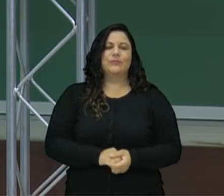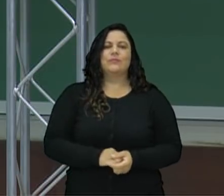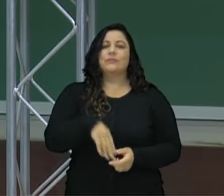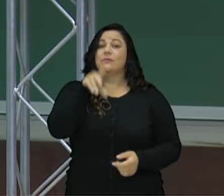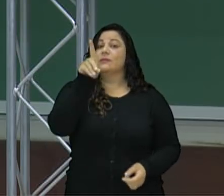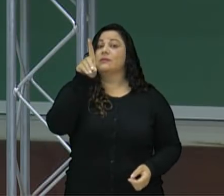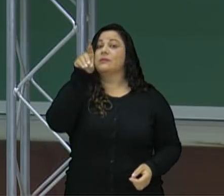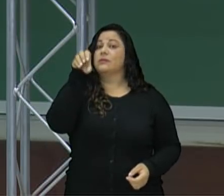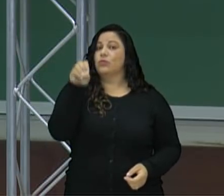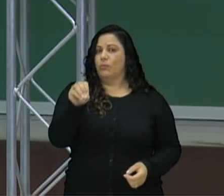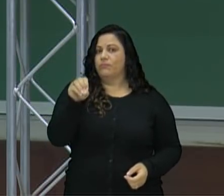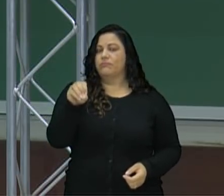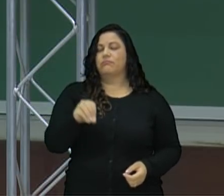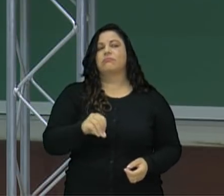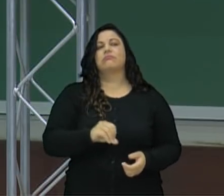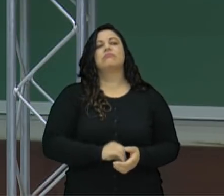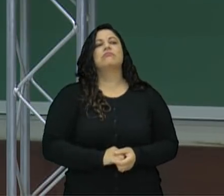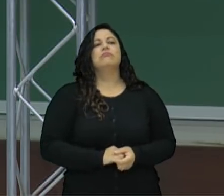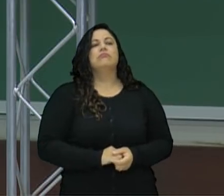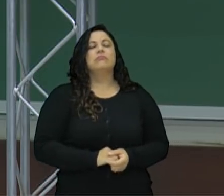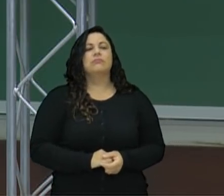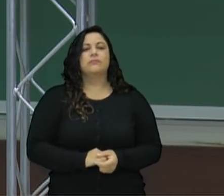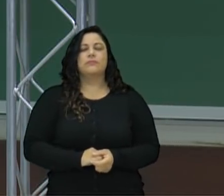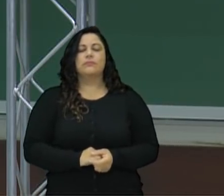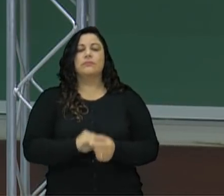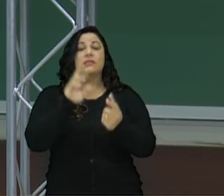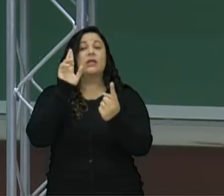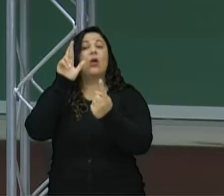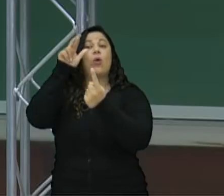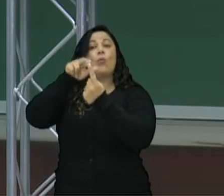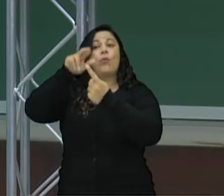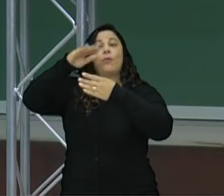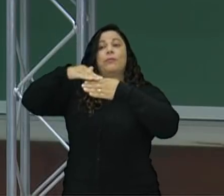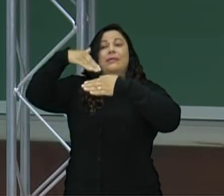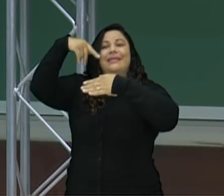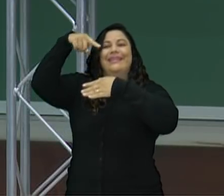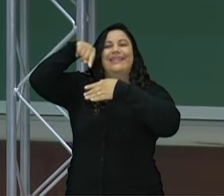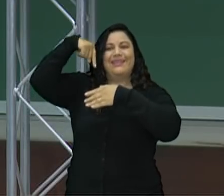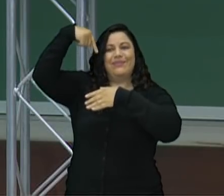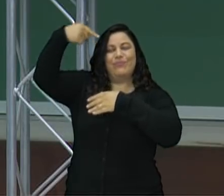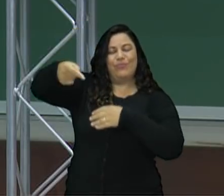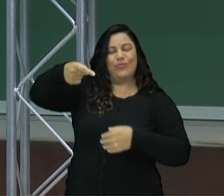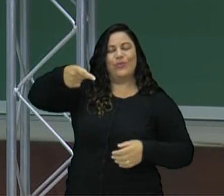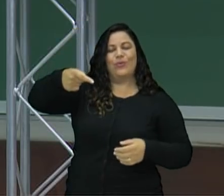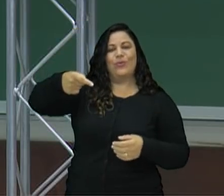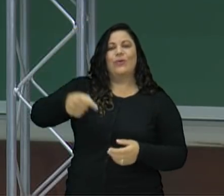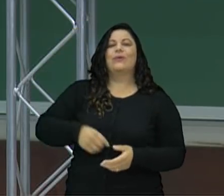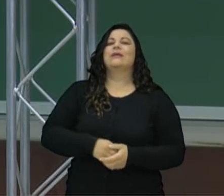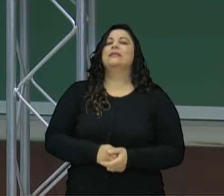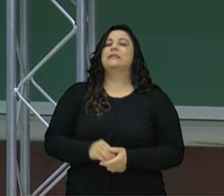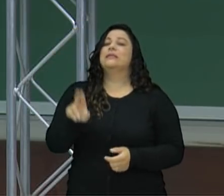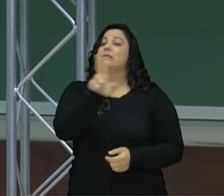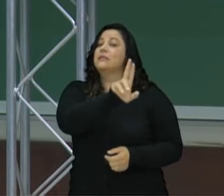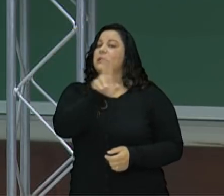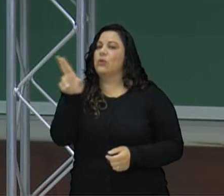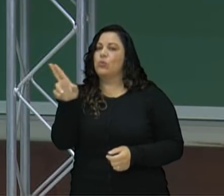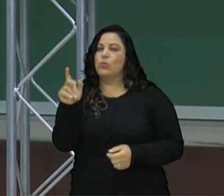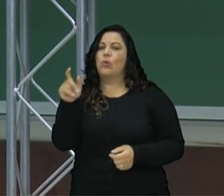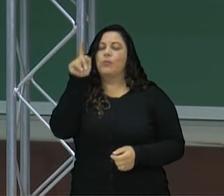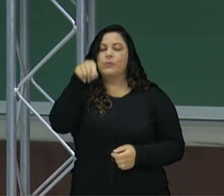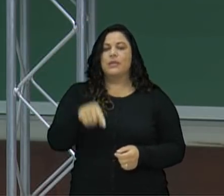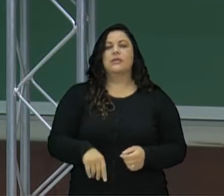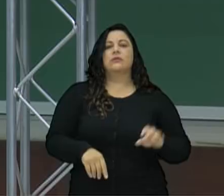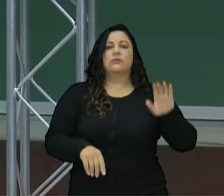do Brasil, certo? Então, quando a referência vem após, aí a gente tem uma referência que a gente chama de catáfora,